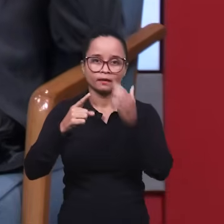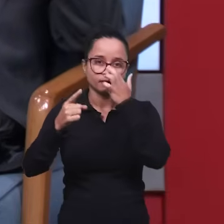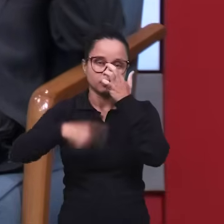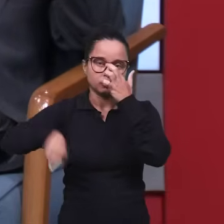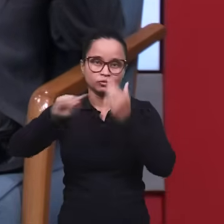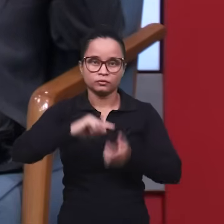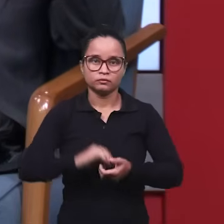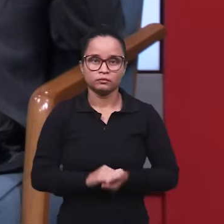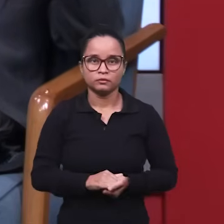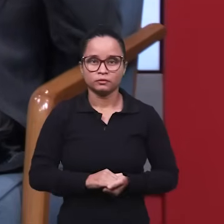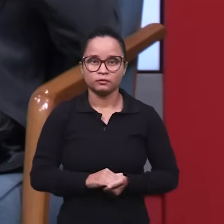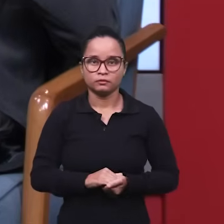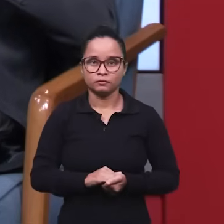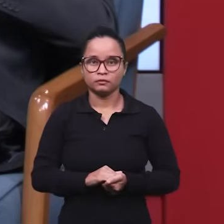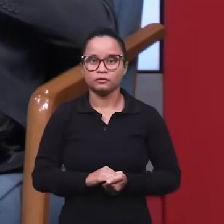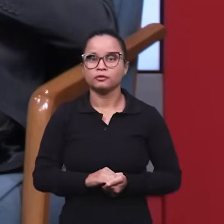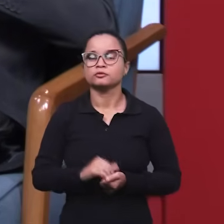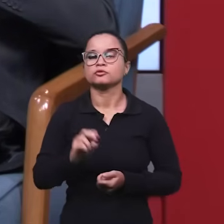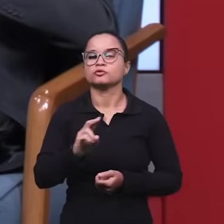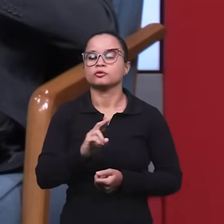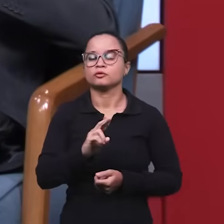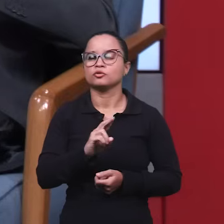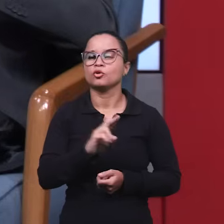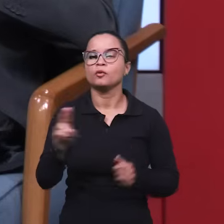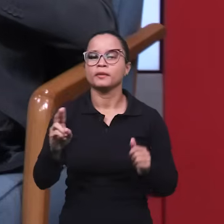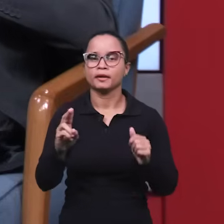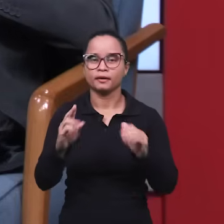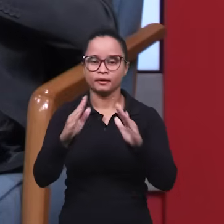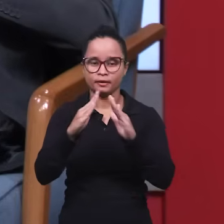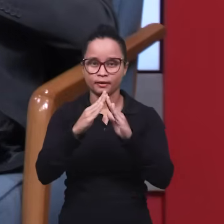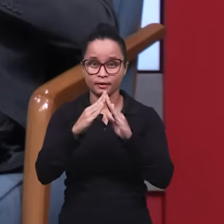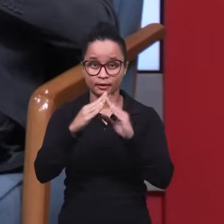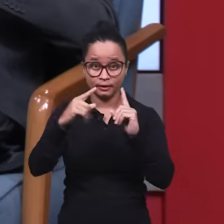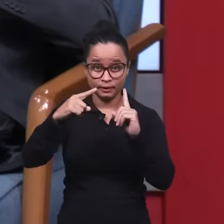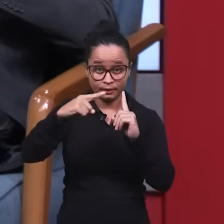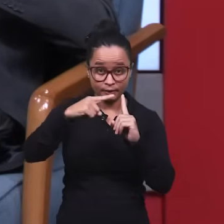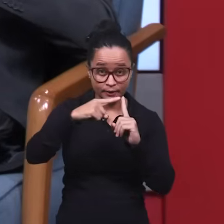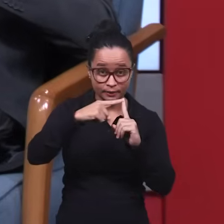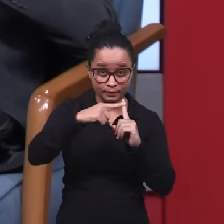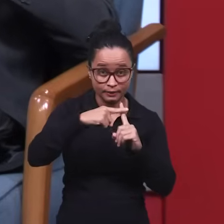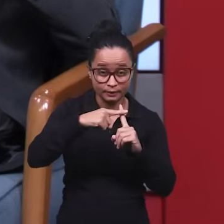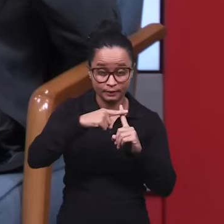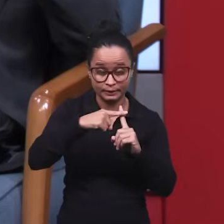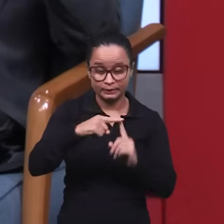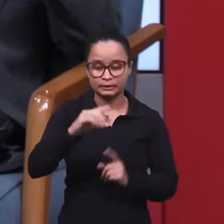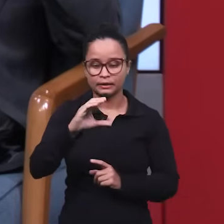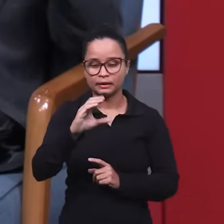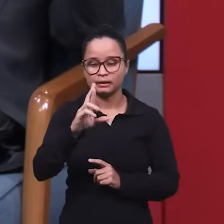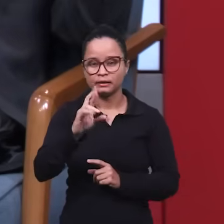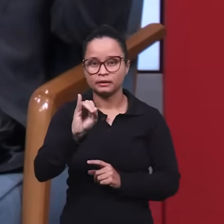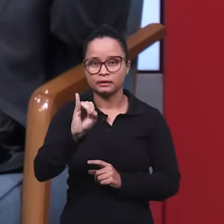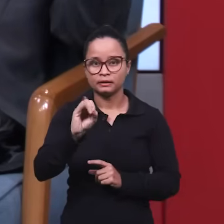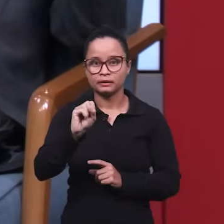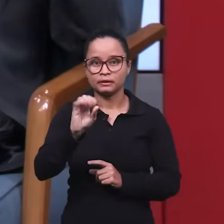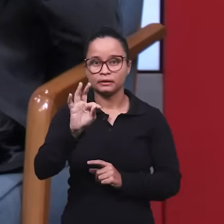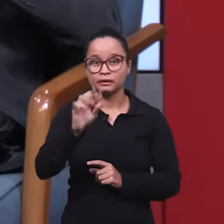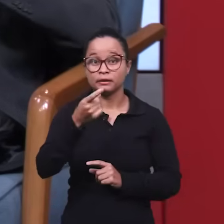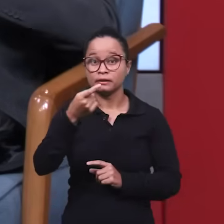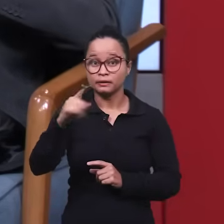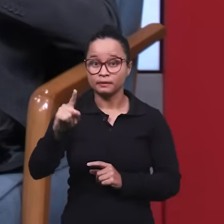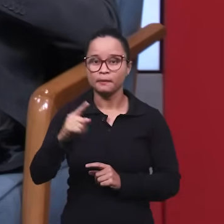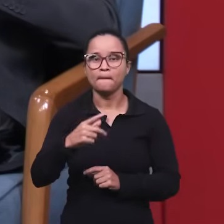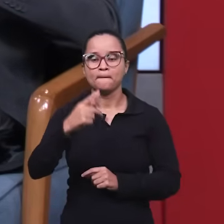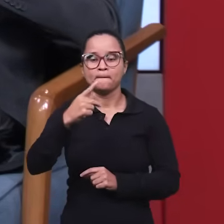nós nos chamávamos, o nosso nome era Igreja Cristã Presbiteriana, não é? Não há dificuldade de dizer o nome, porque está no Google,